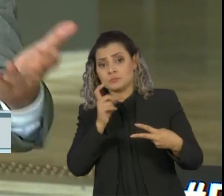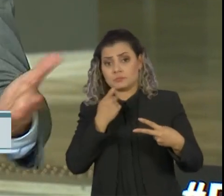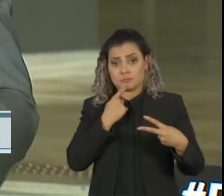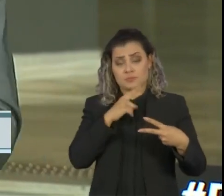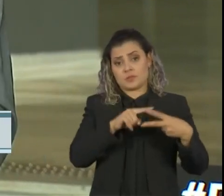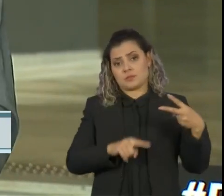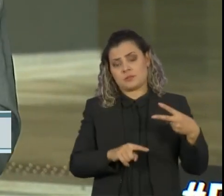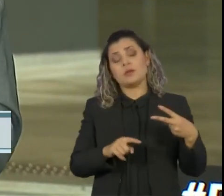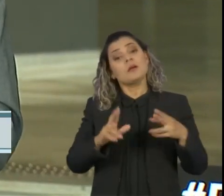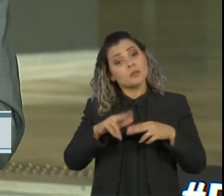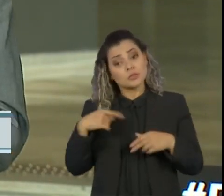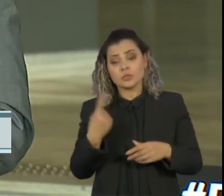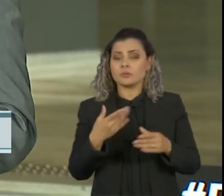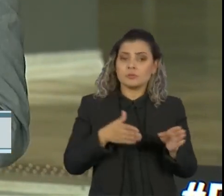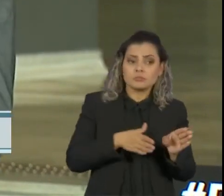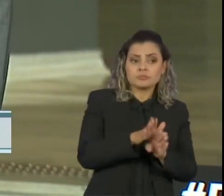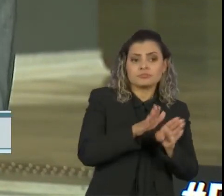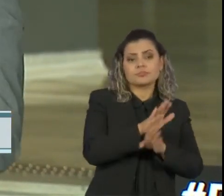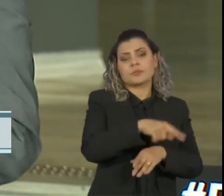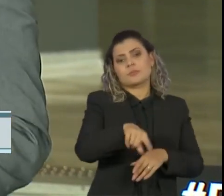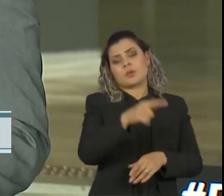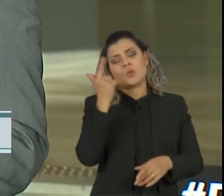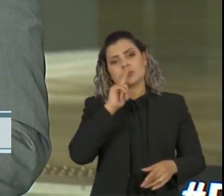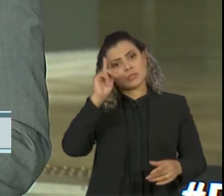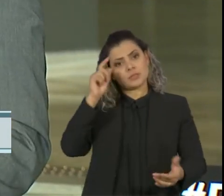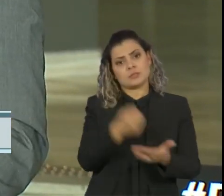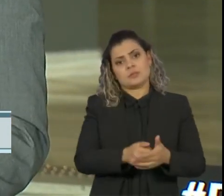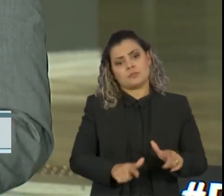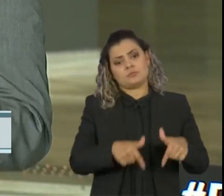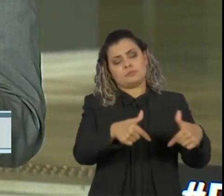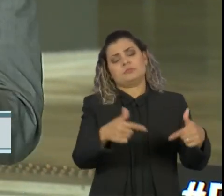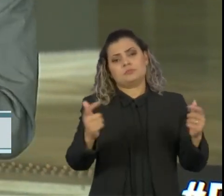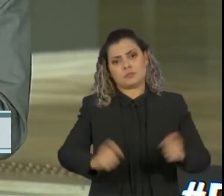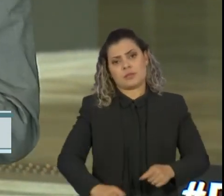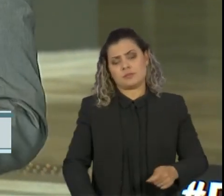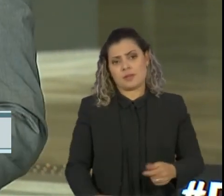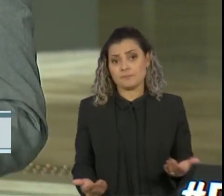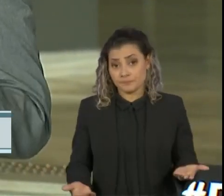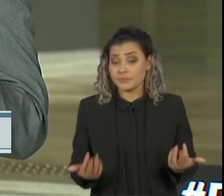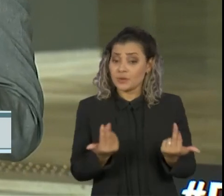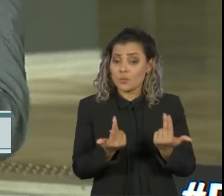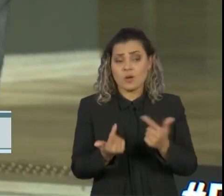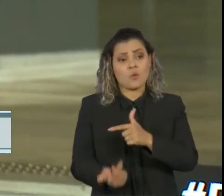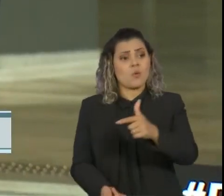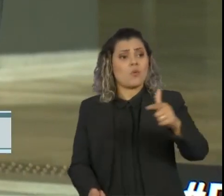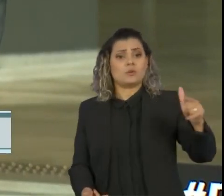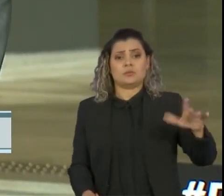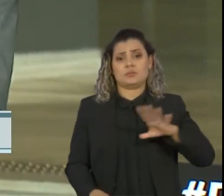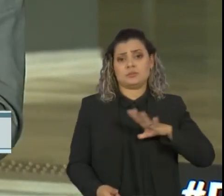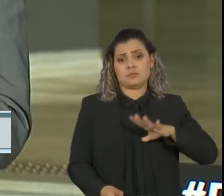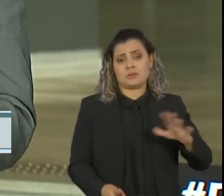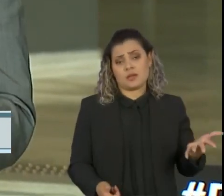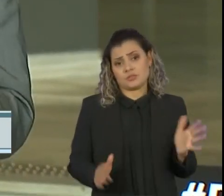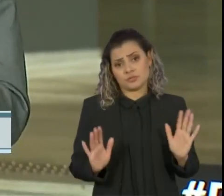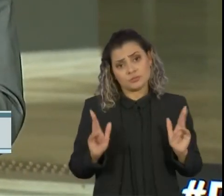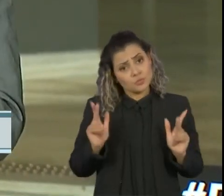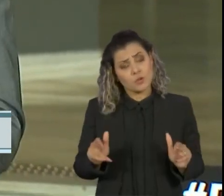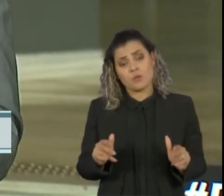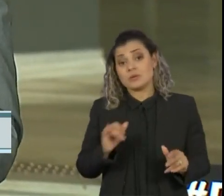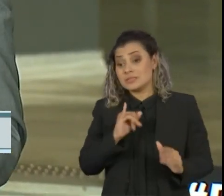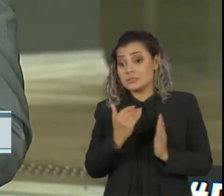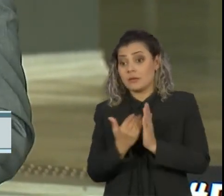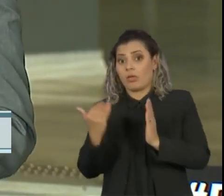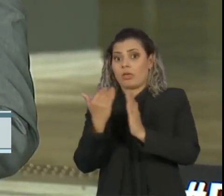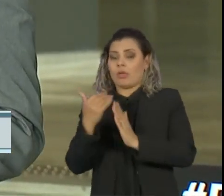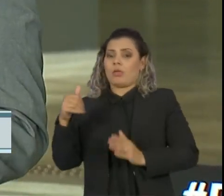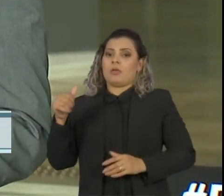essa nota técnica vai balizar eles também para a tomada de decisão, assim como das outras cidades que ultrapassarem esses 80% de